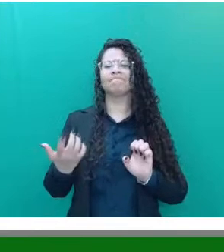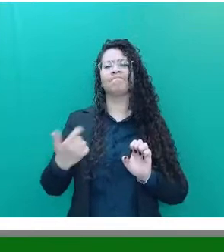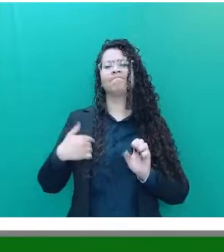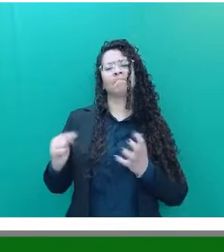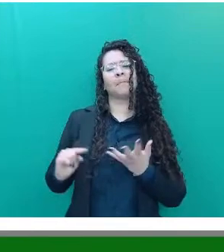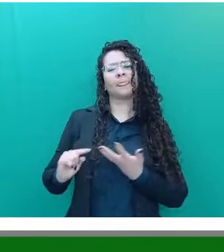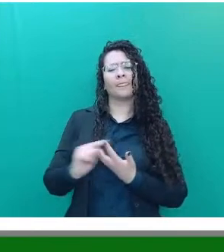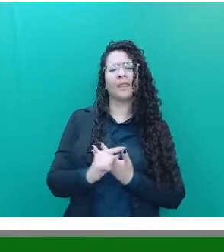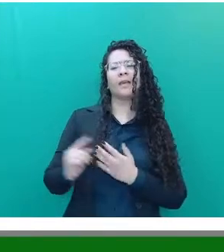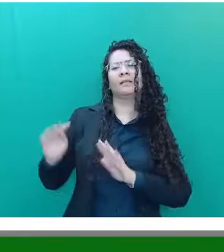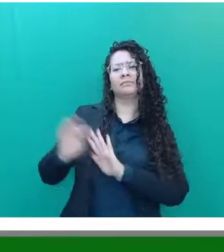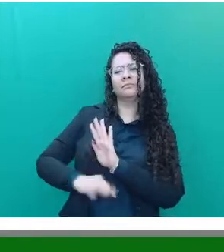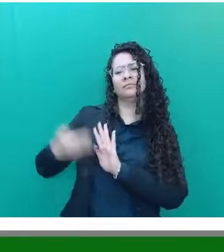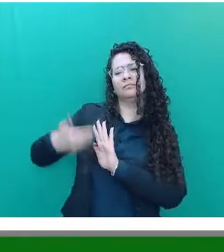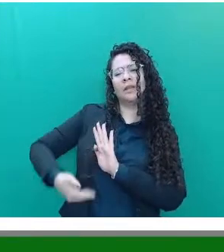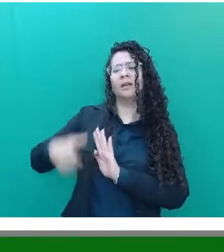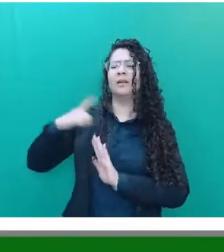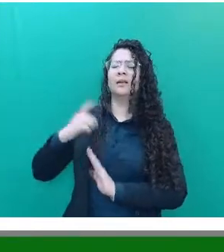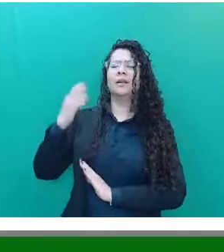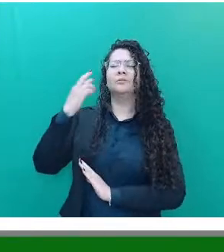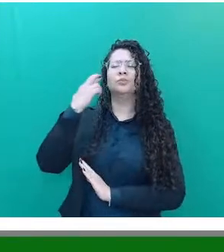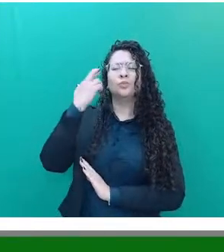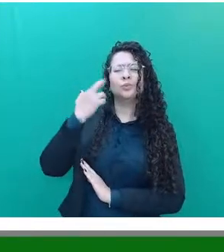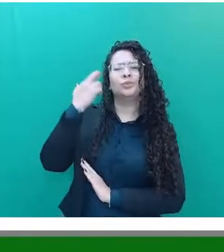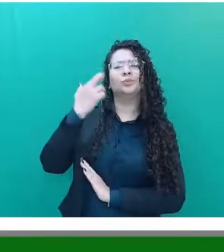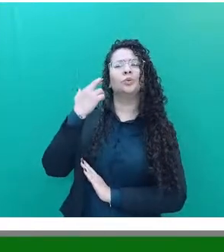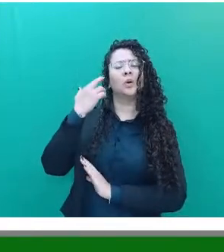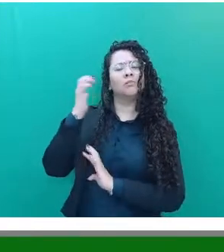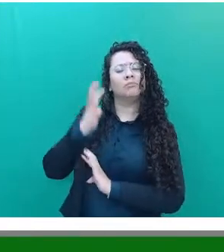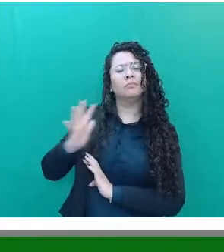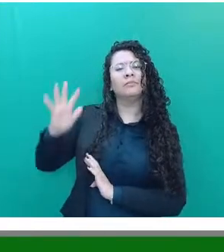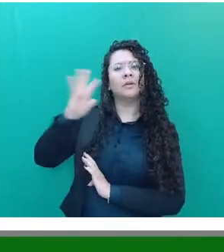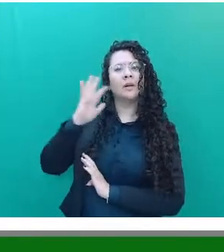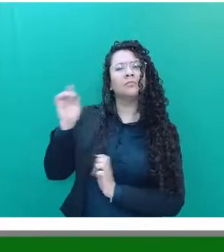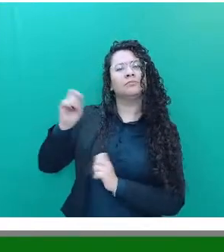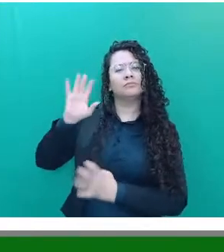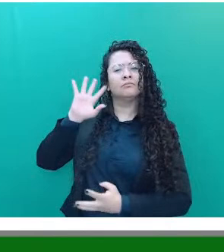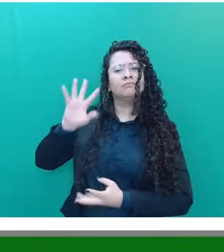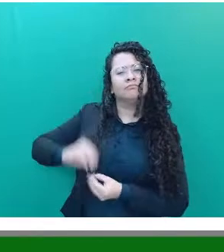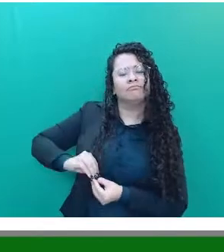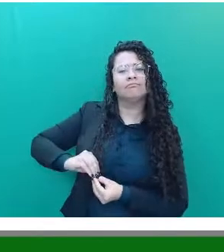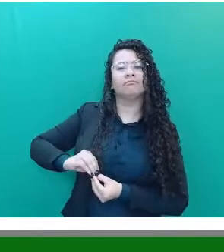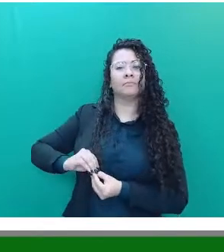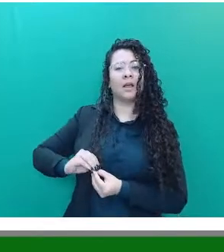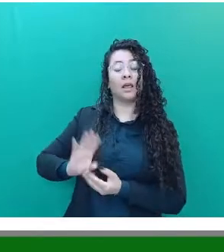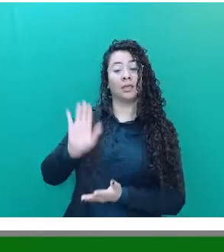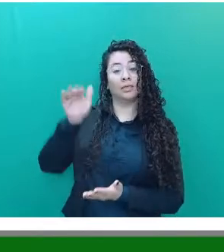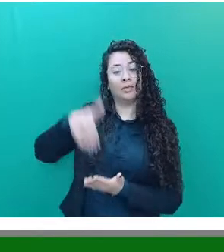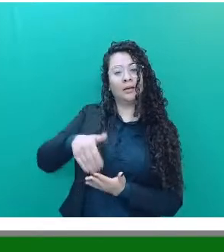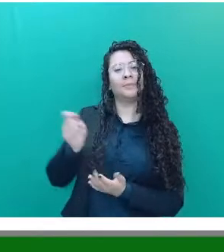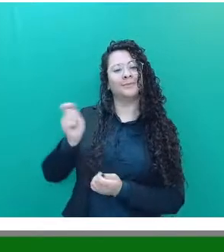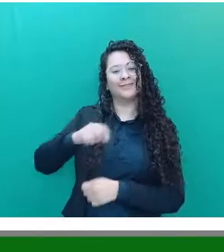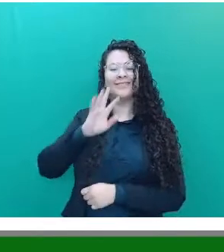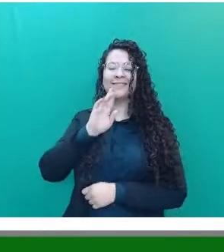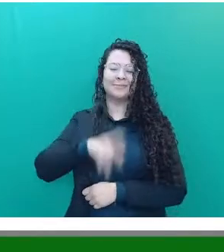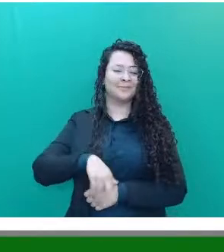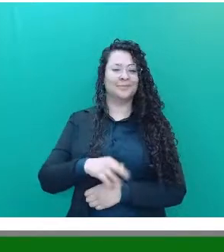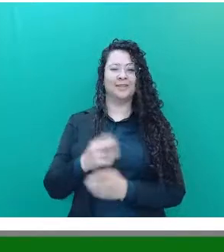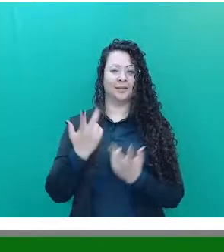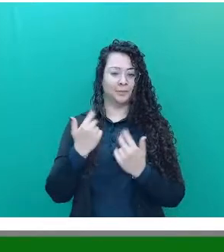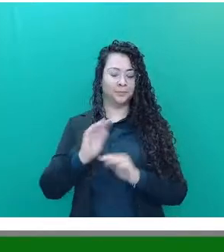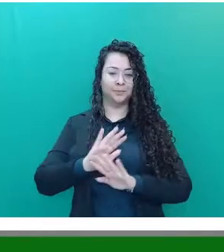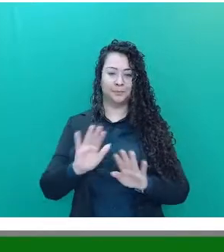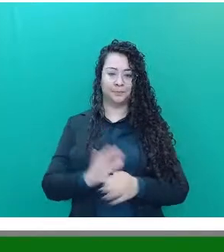algumas reflexões, que daí você pode juntar ao final, então, e responder tudo junto. Tá?